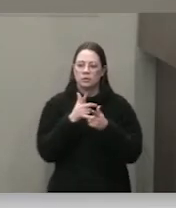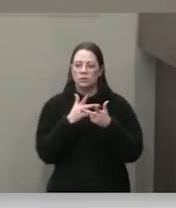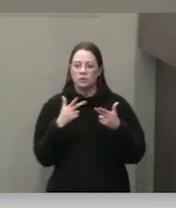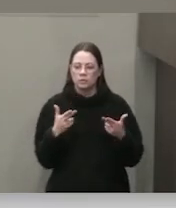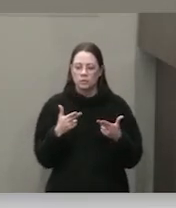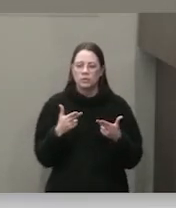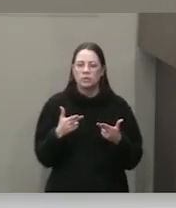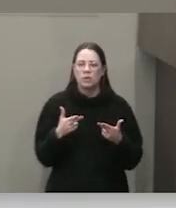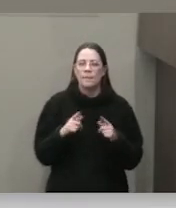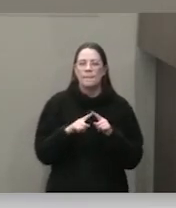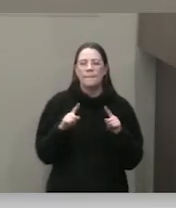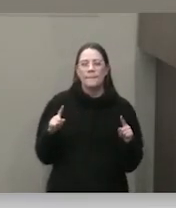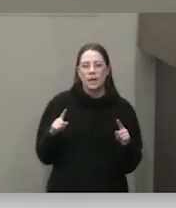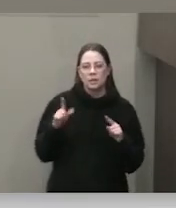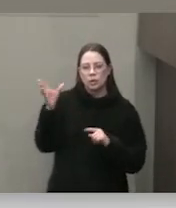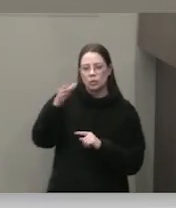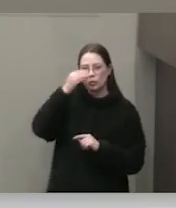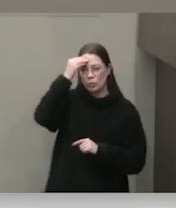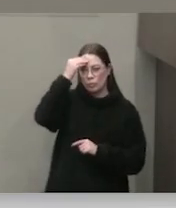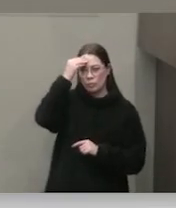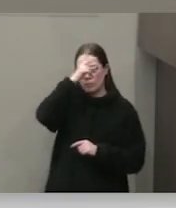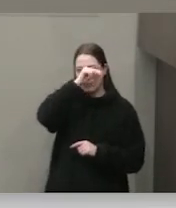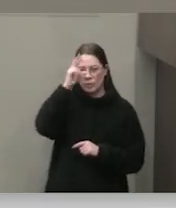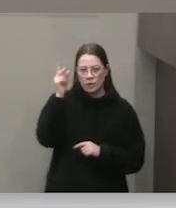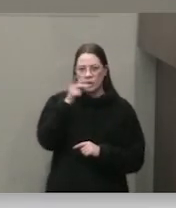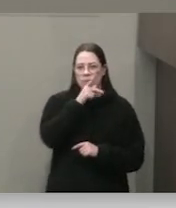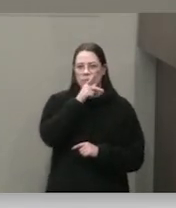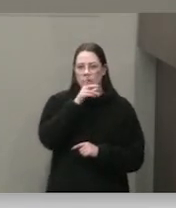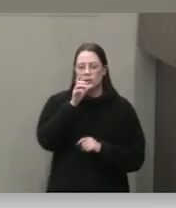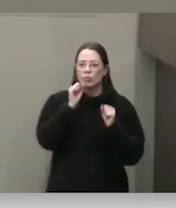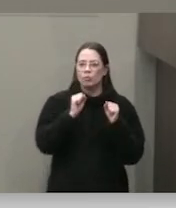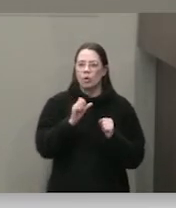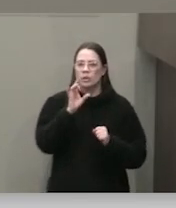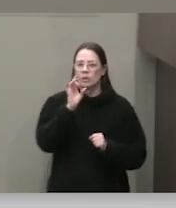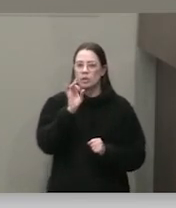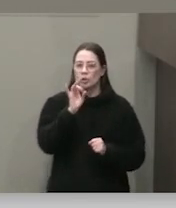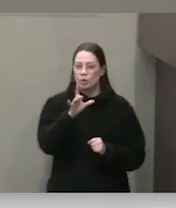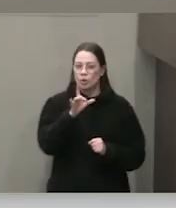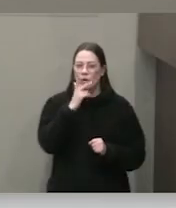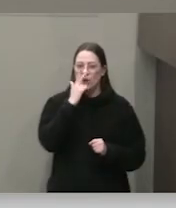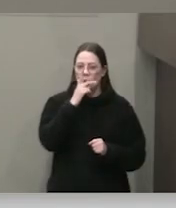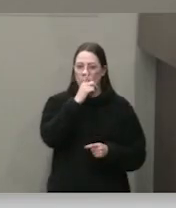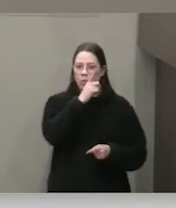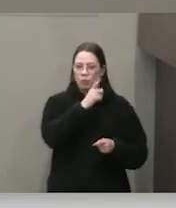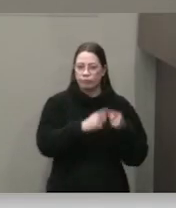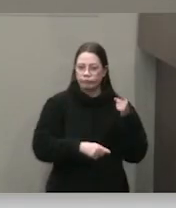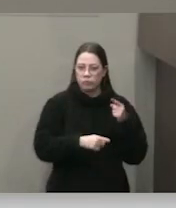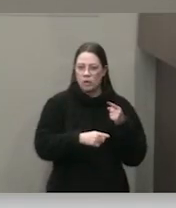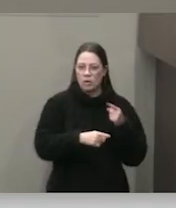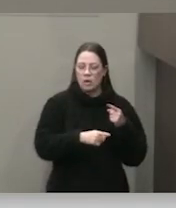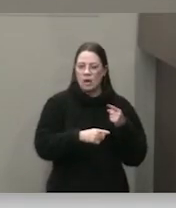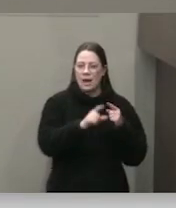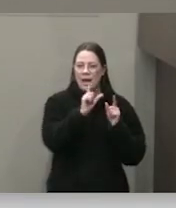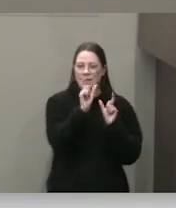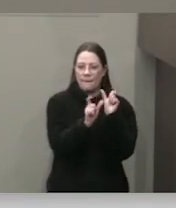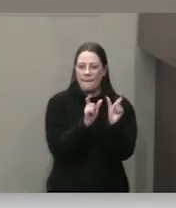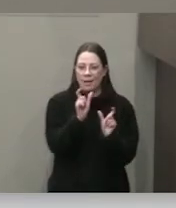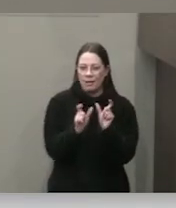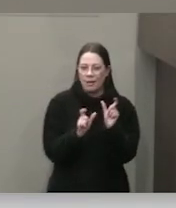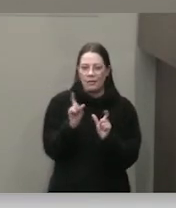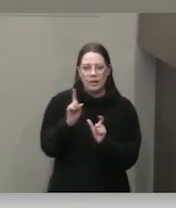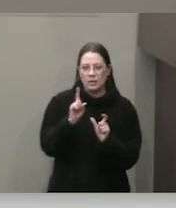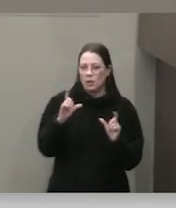na legislação, mas entendo que o prefeito poderia ter só vetado as palavras em si, e não o artigo na